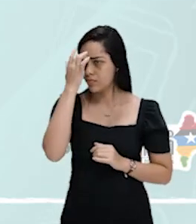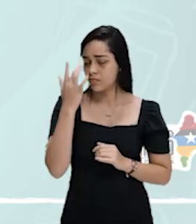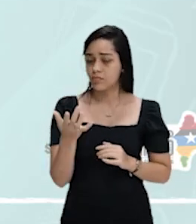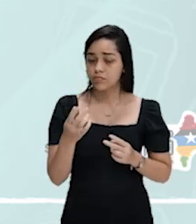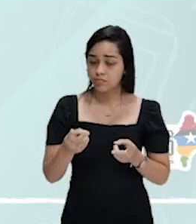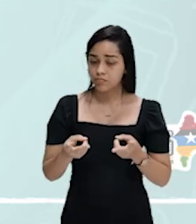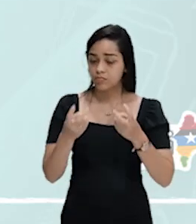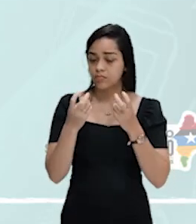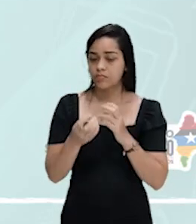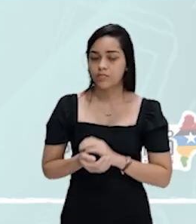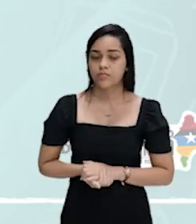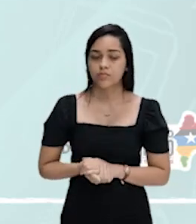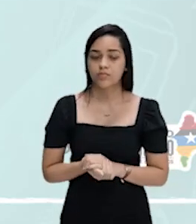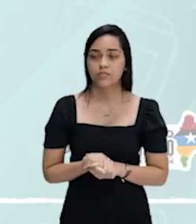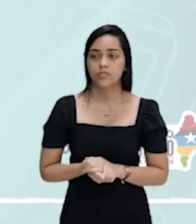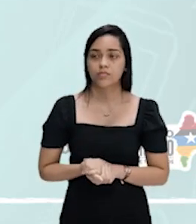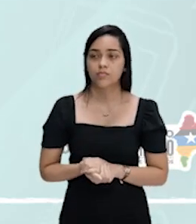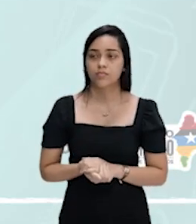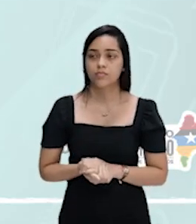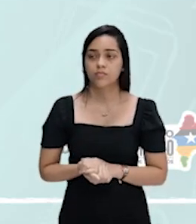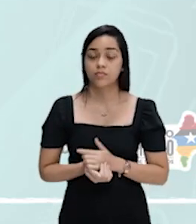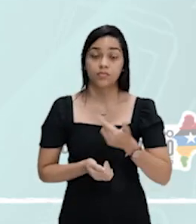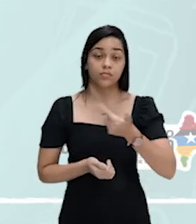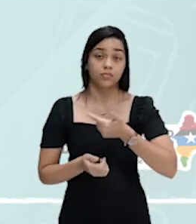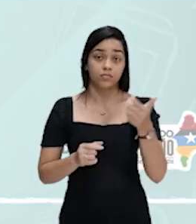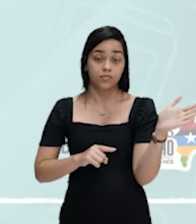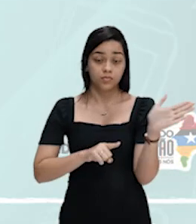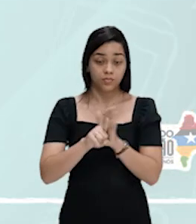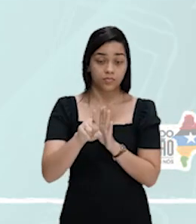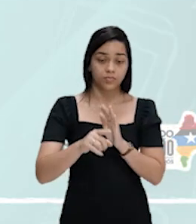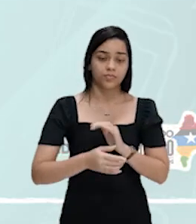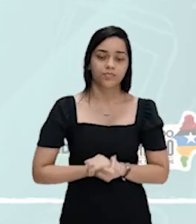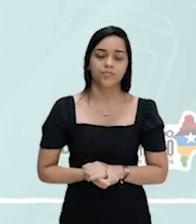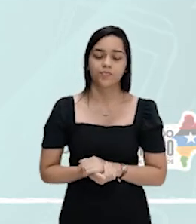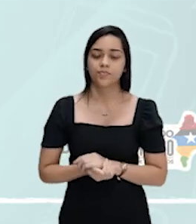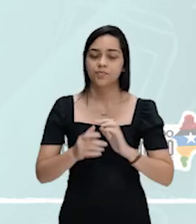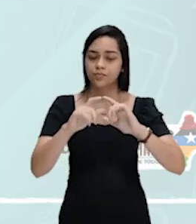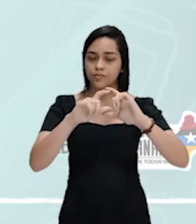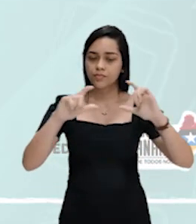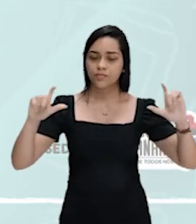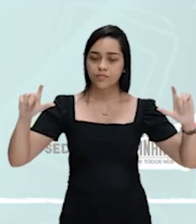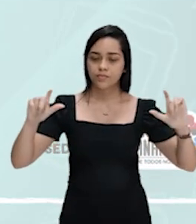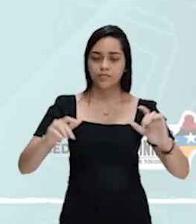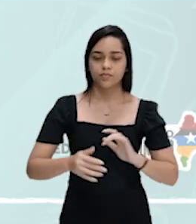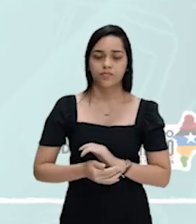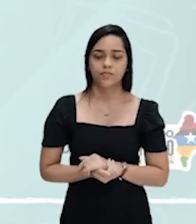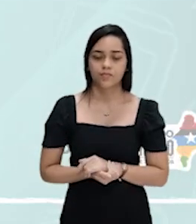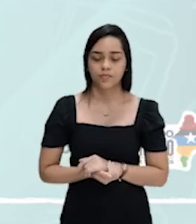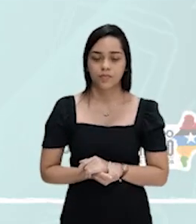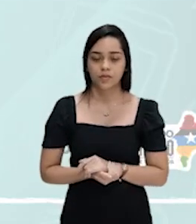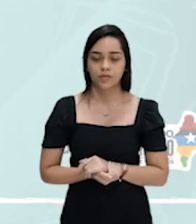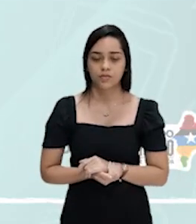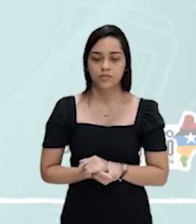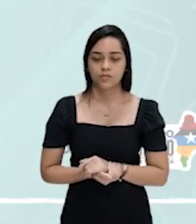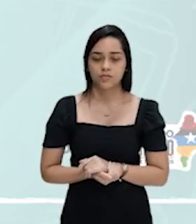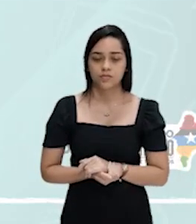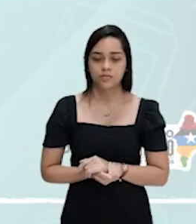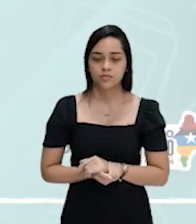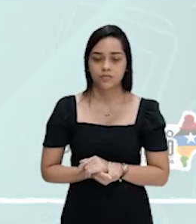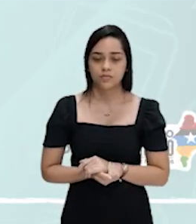de identificar letra não segunda questão marque a alternativa em que o trecho destacado